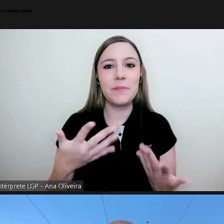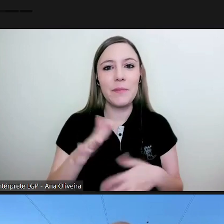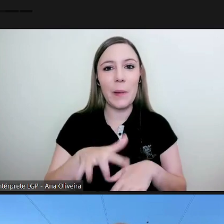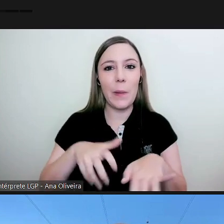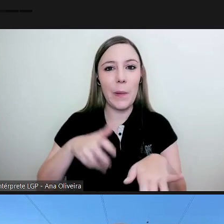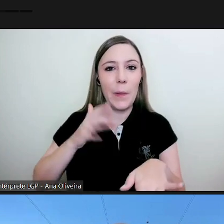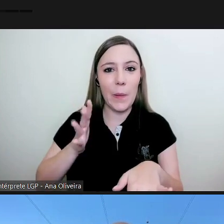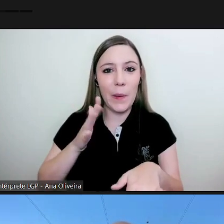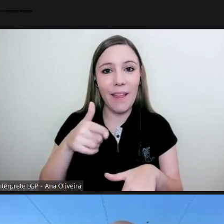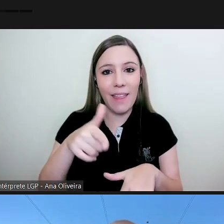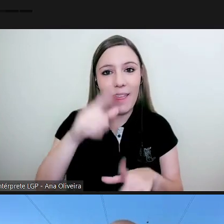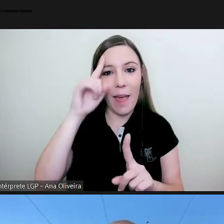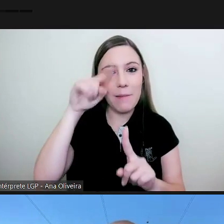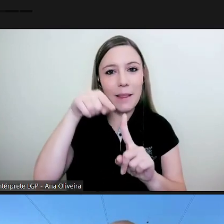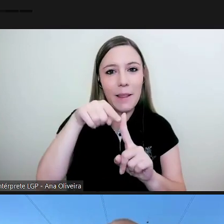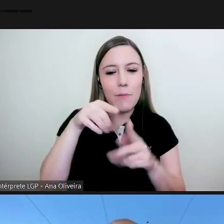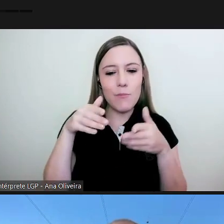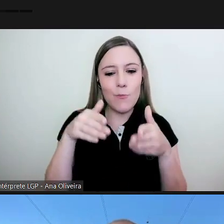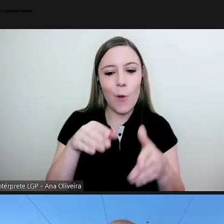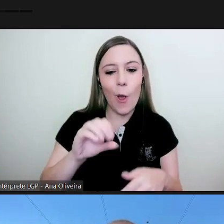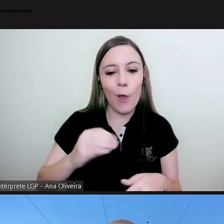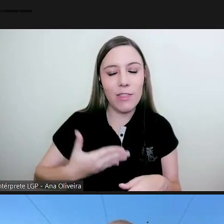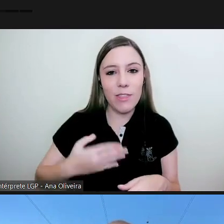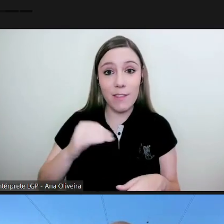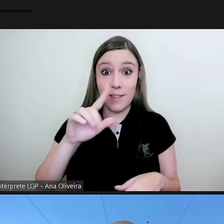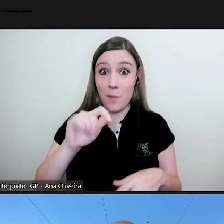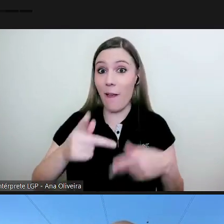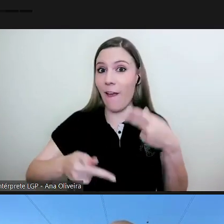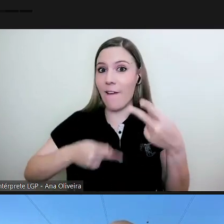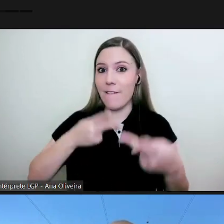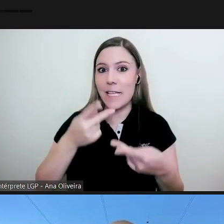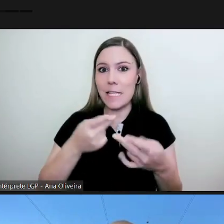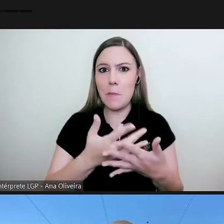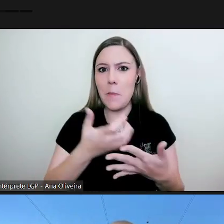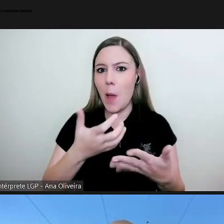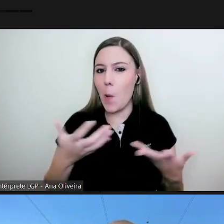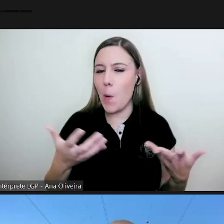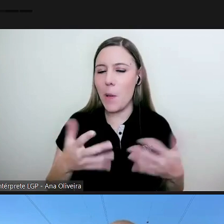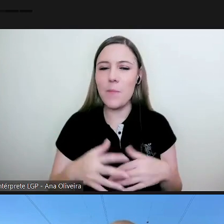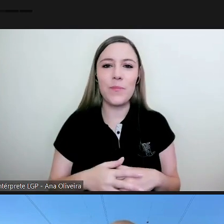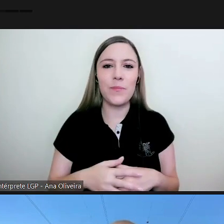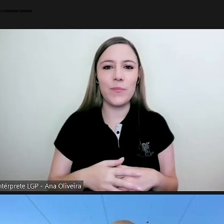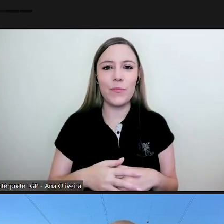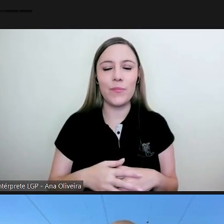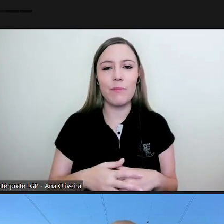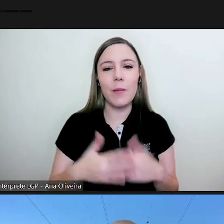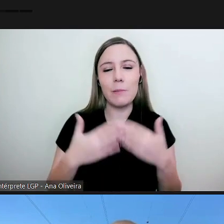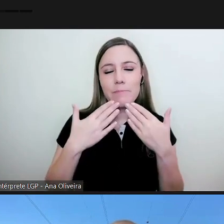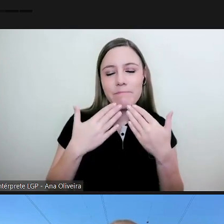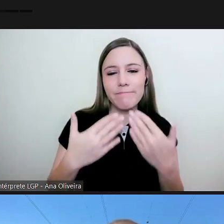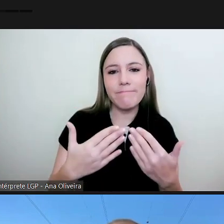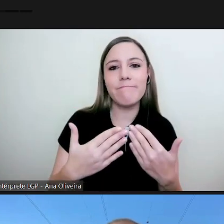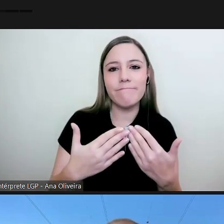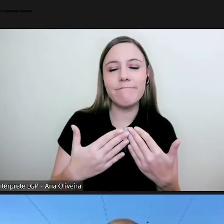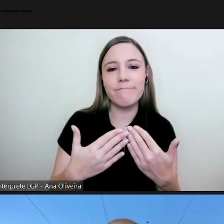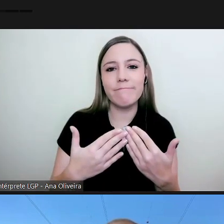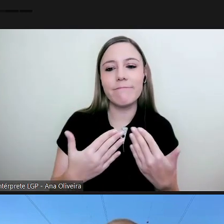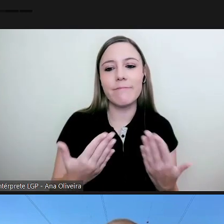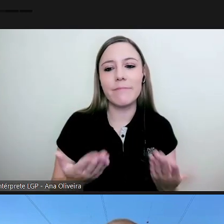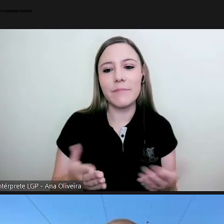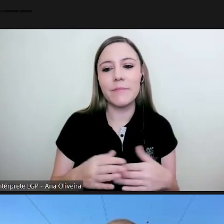seminário dedicado aos ODS e à avaliação de impacto. A minha gratidão,